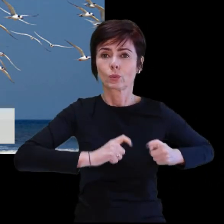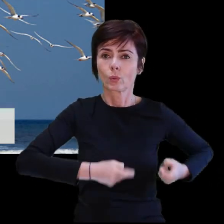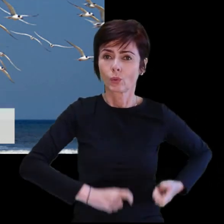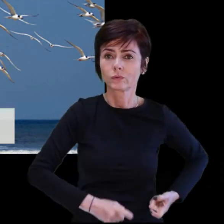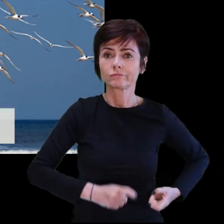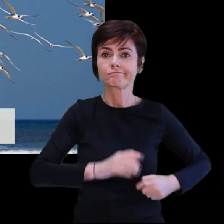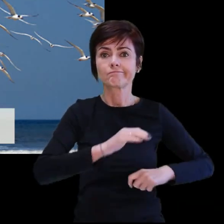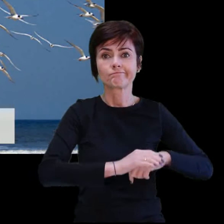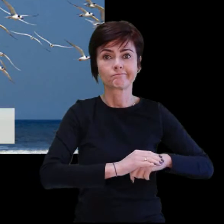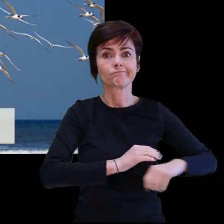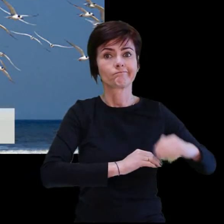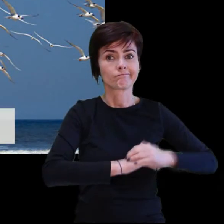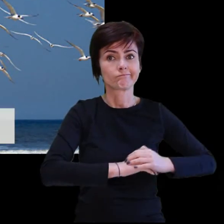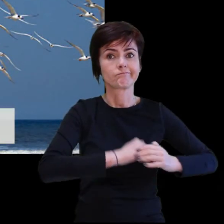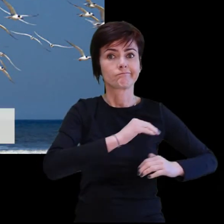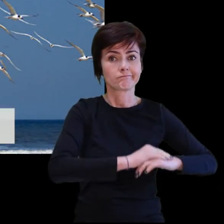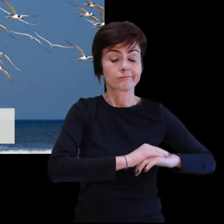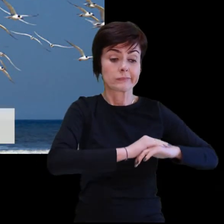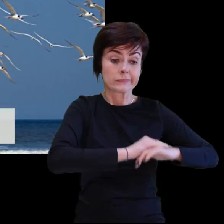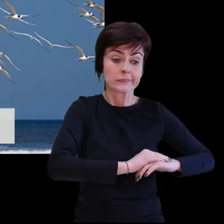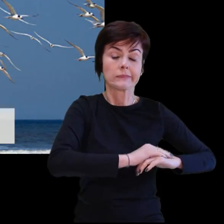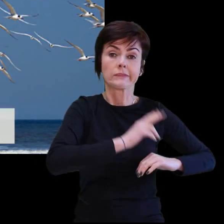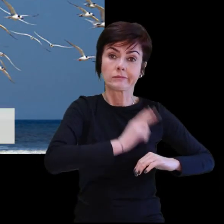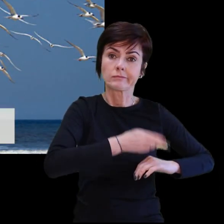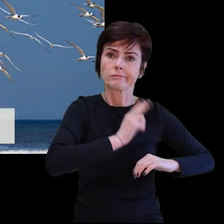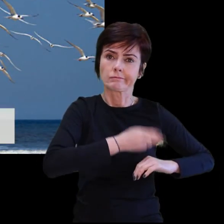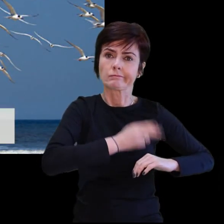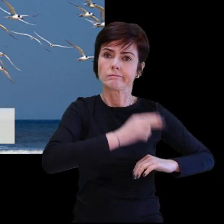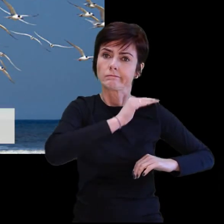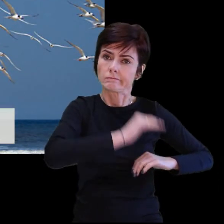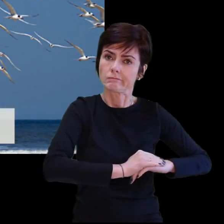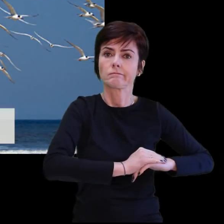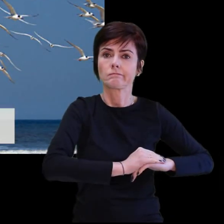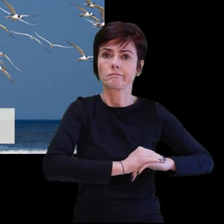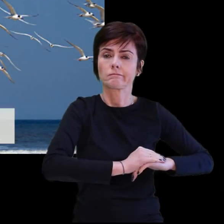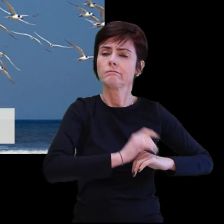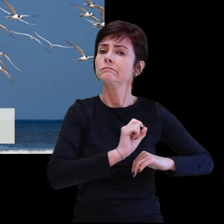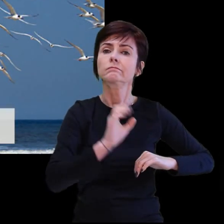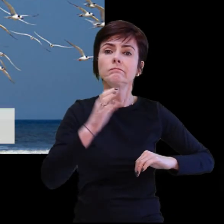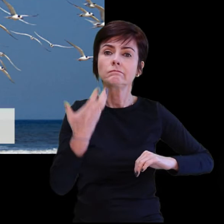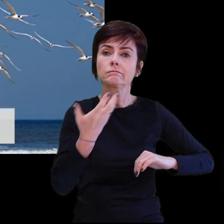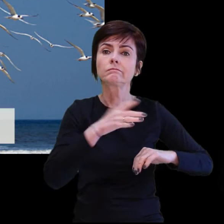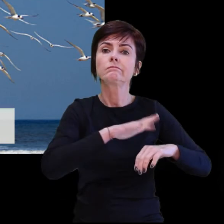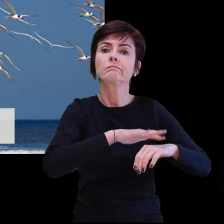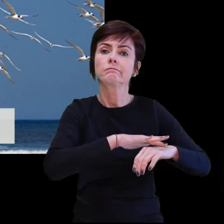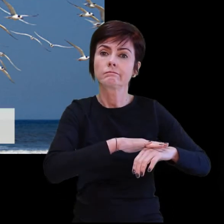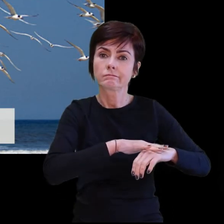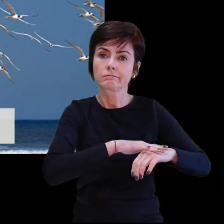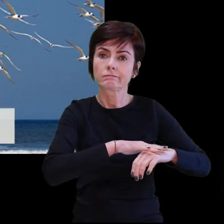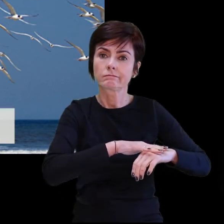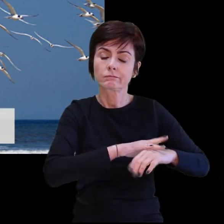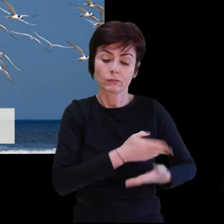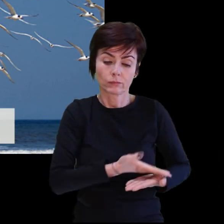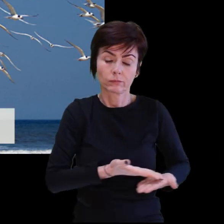tecidos nervosos, enfim, ou nos ossos. E ao se acumularem nesses tecidos, então, a gente sofre o